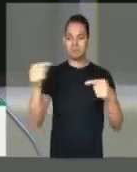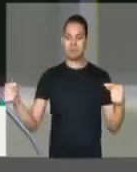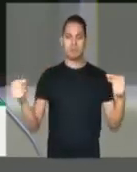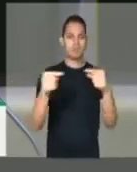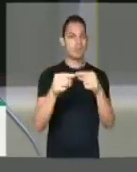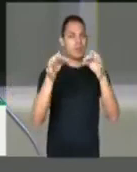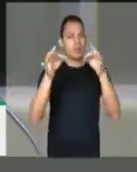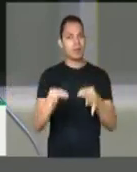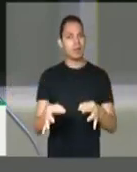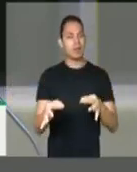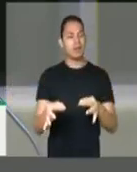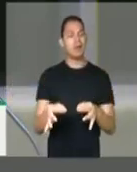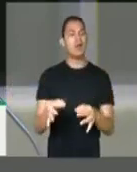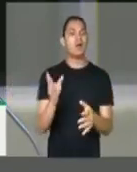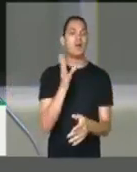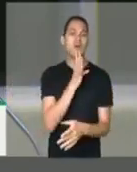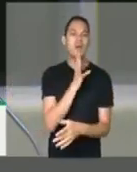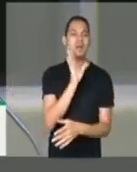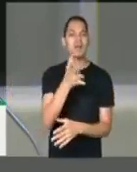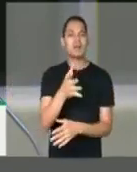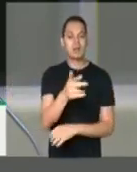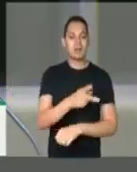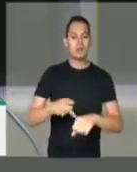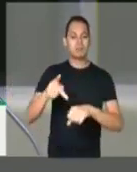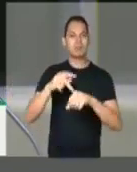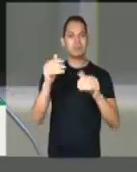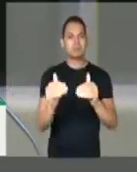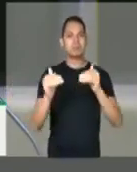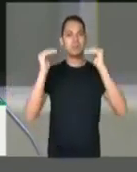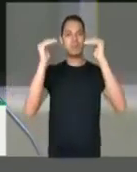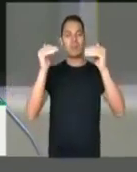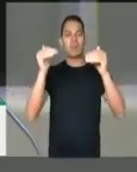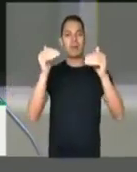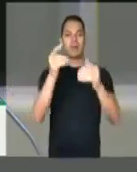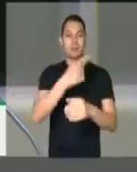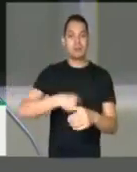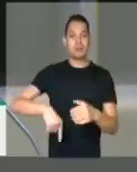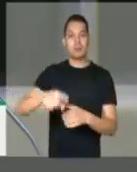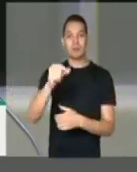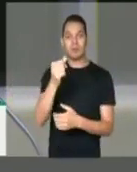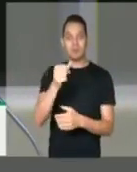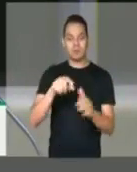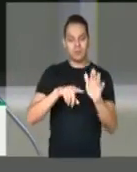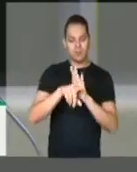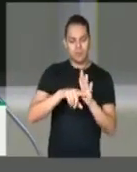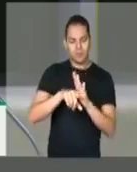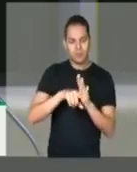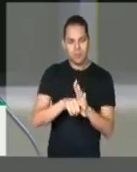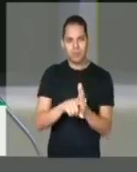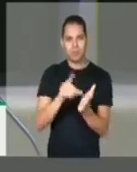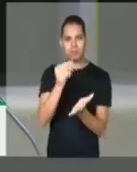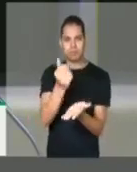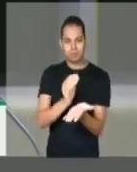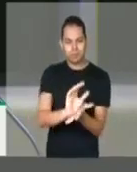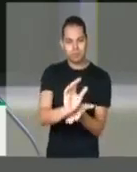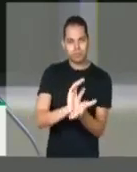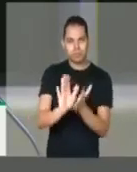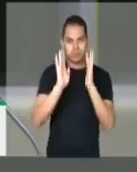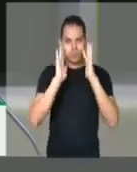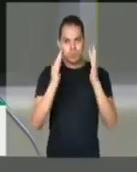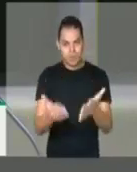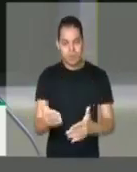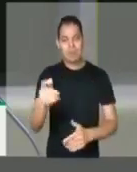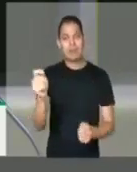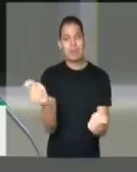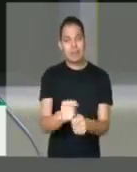e há muito conhecida por países desenvolvidos. Quanto mais se investe em pesquisa, mais tem-se a capacidade